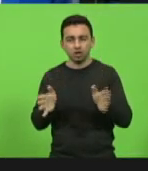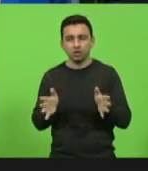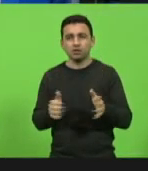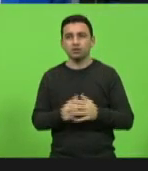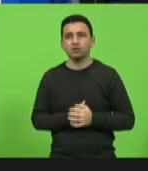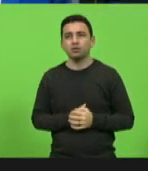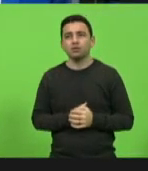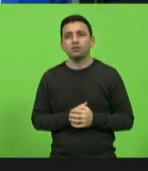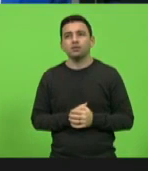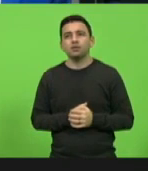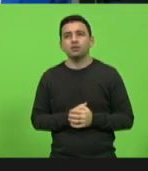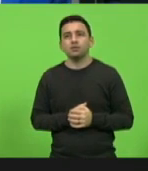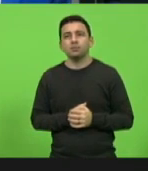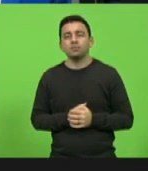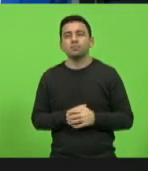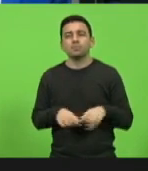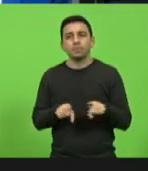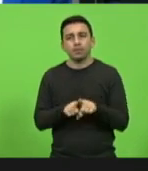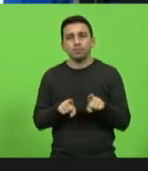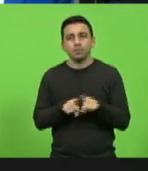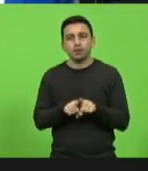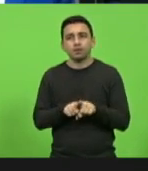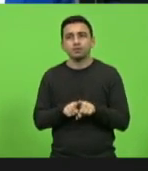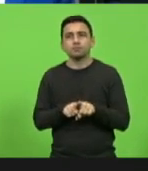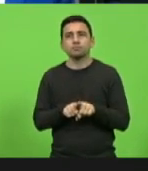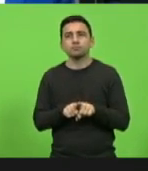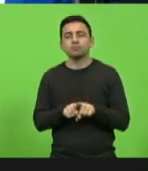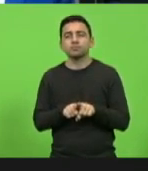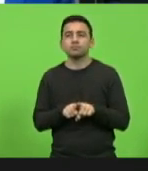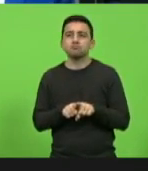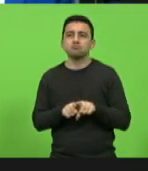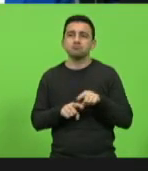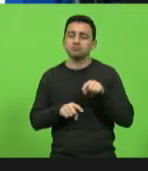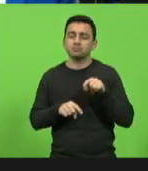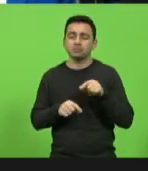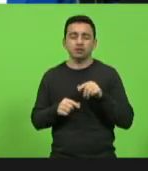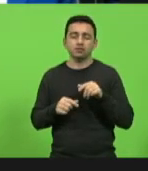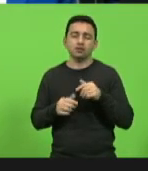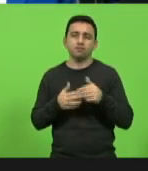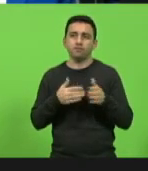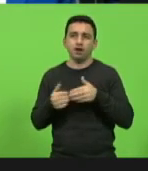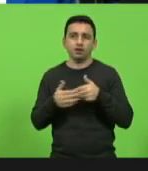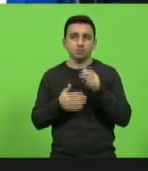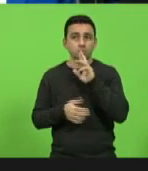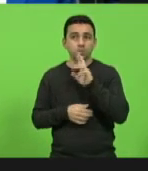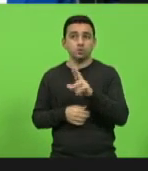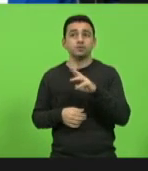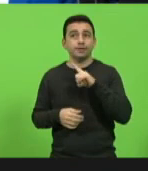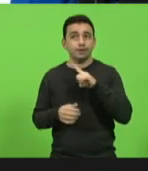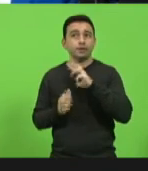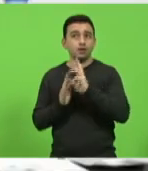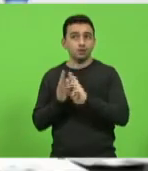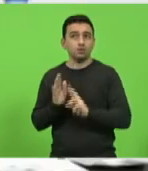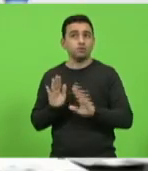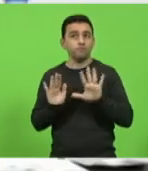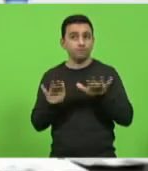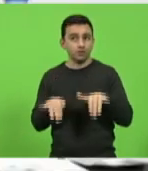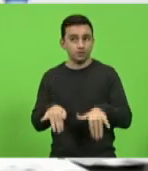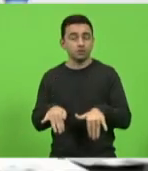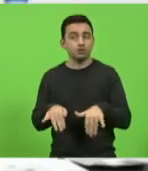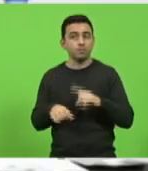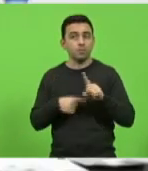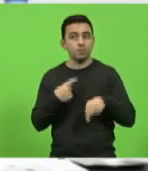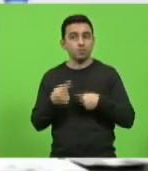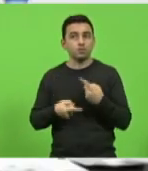né haverá dependendo do independentemente do resultado uma um relatório final também na sentença